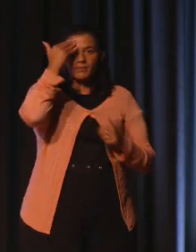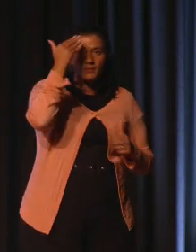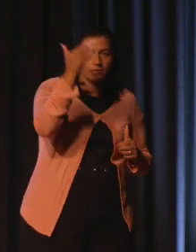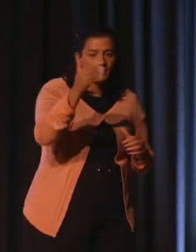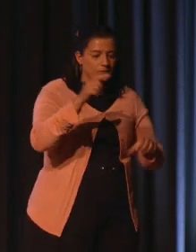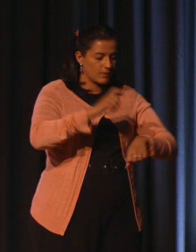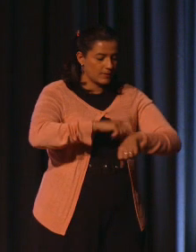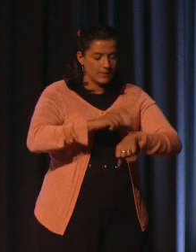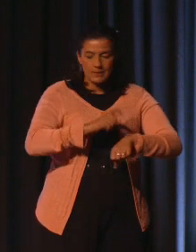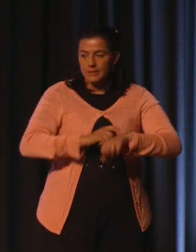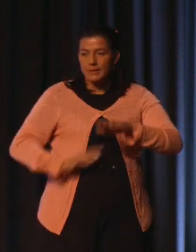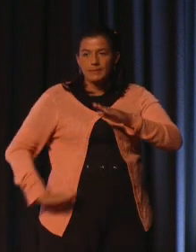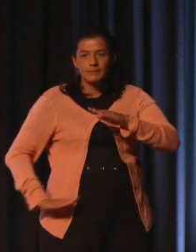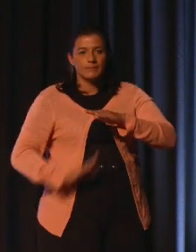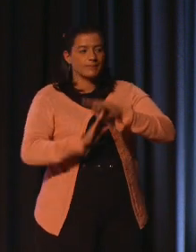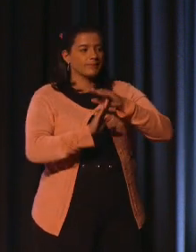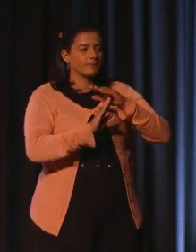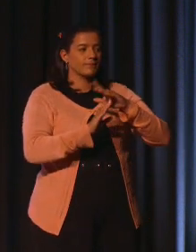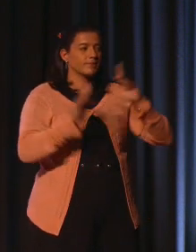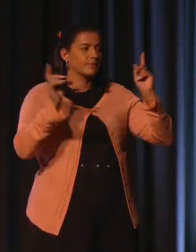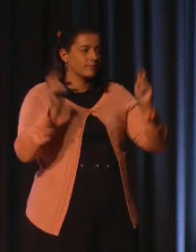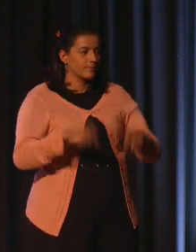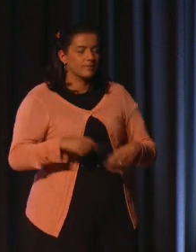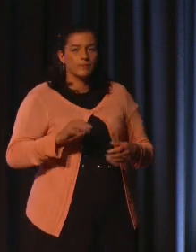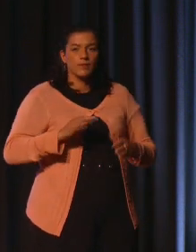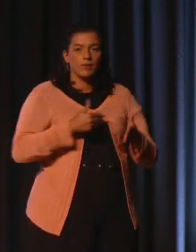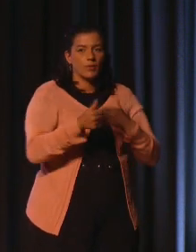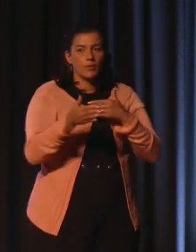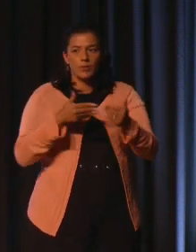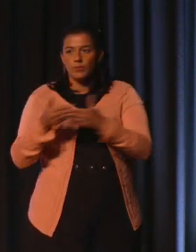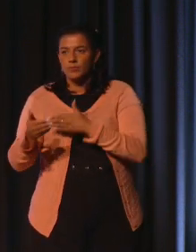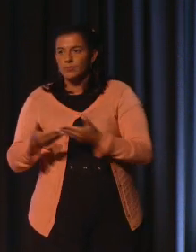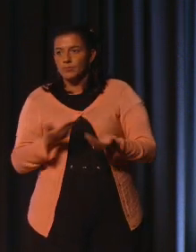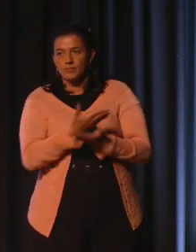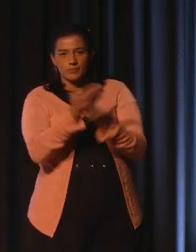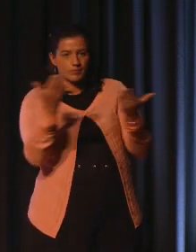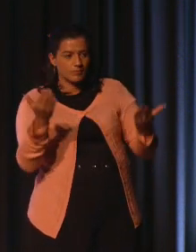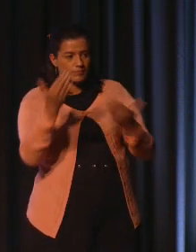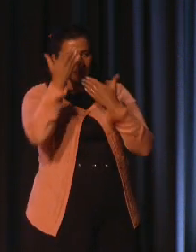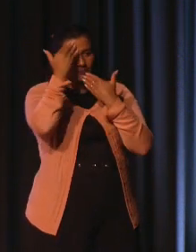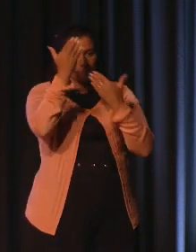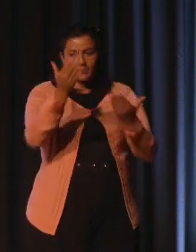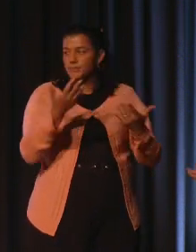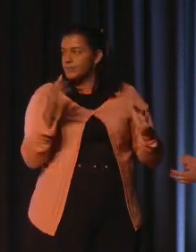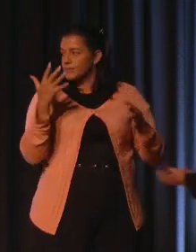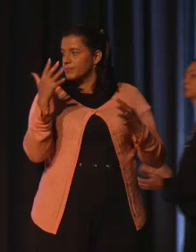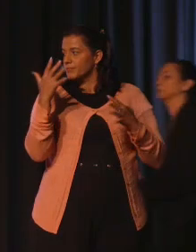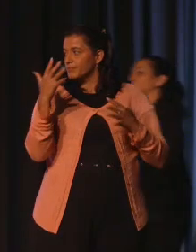estourando meu tempo aqui, está quase terminando. Mas é isso. Qualquer dúvida eu estou à disposição. Obrigada, tá?